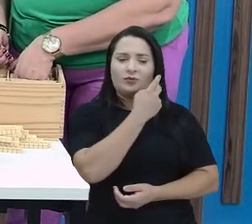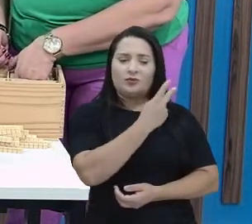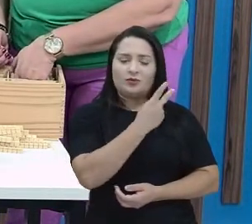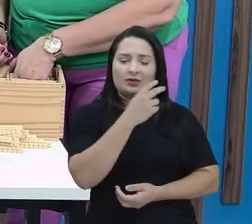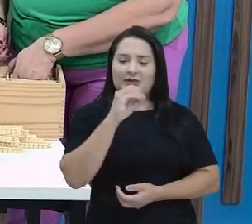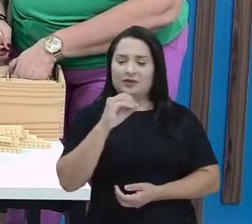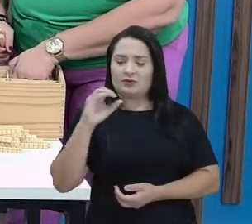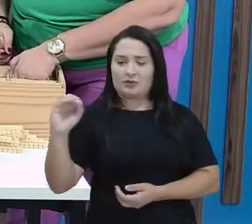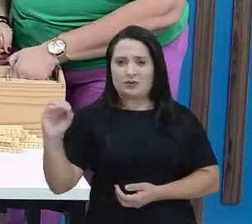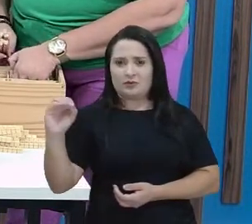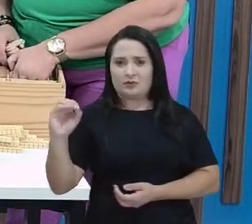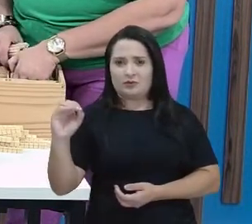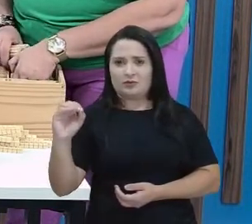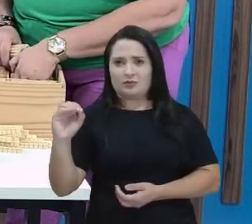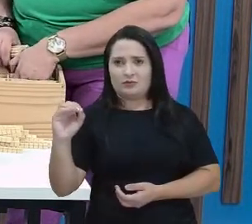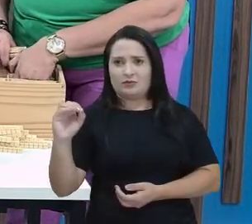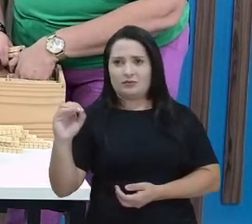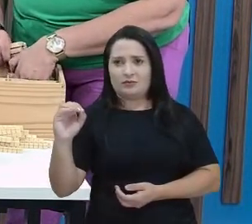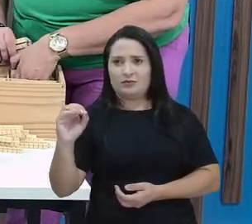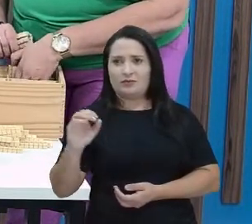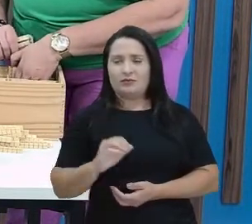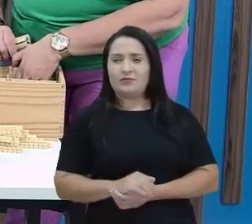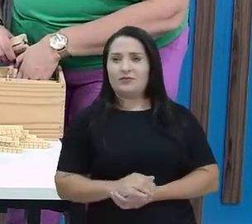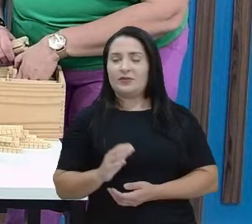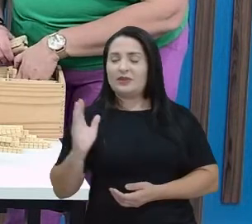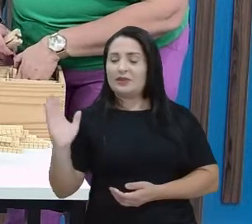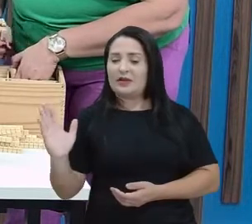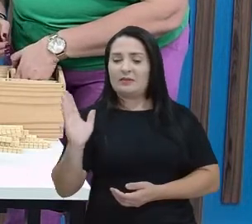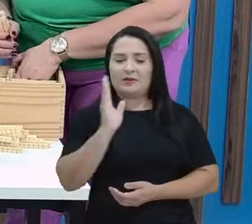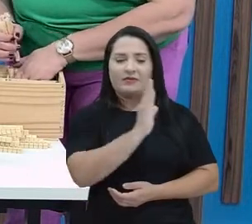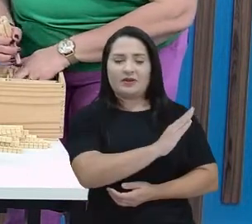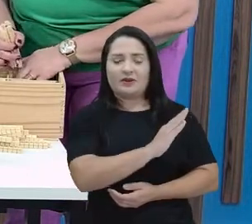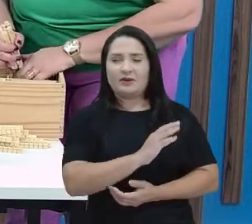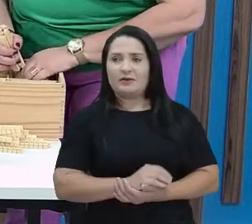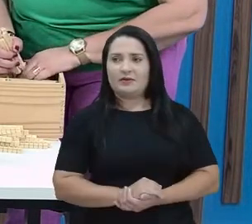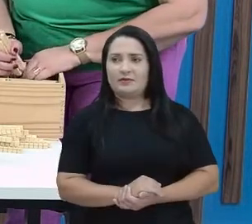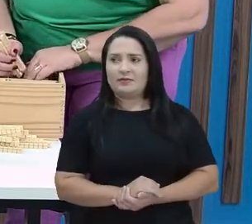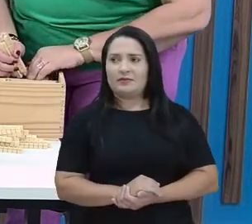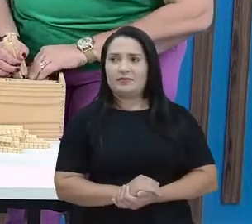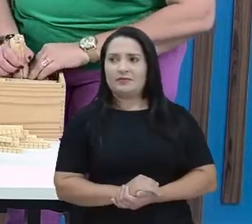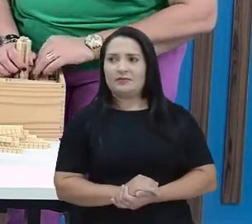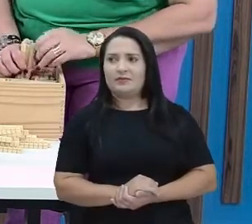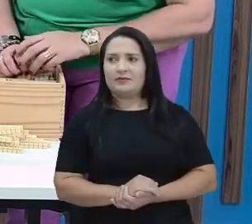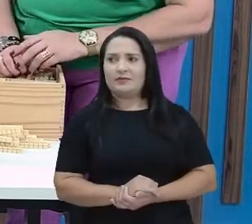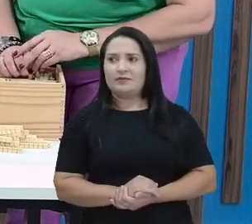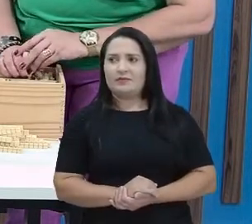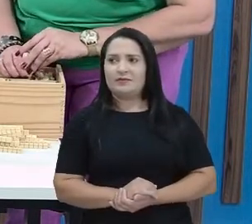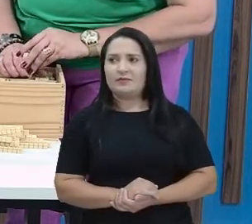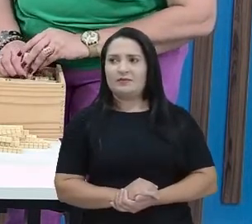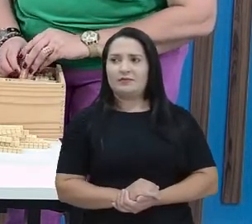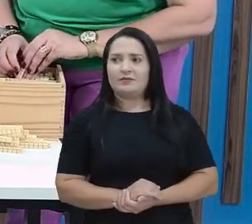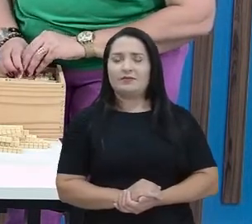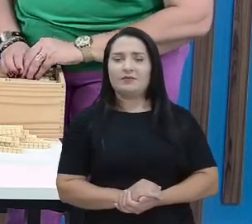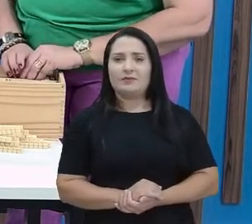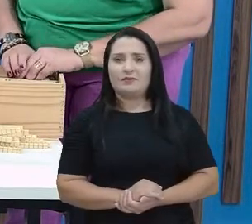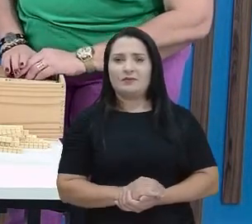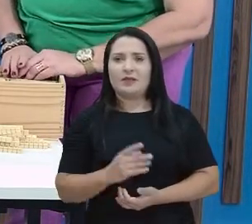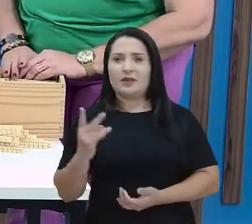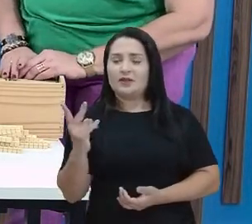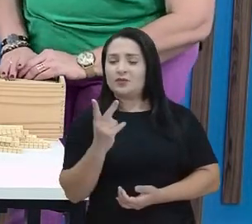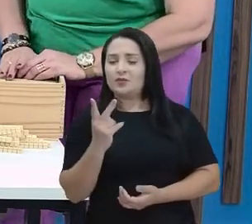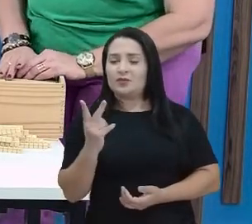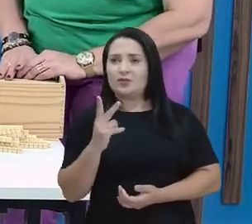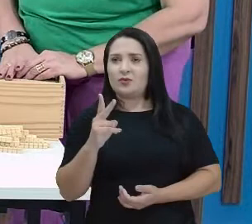0. Então, de trás para frente, quais são as duas casas indo de trás para frente? As duas